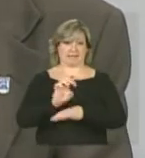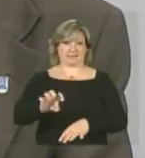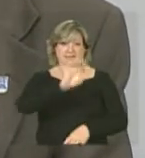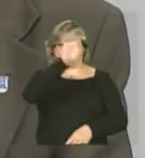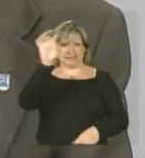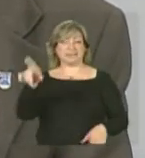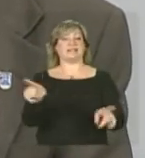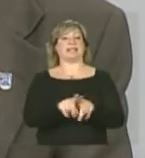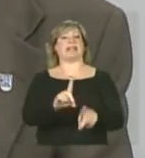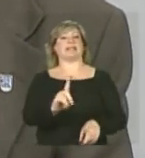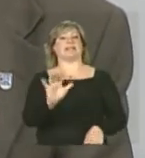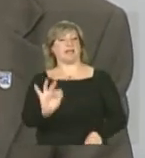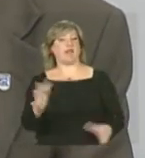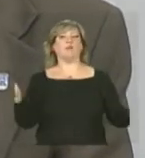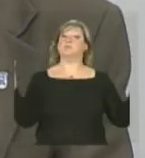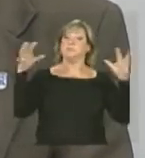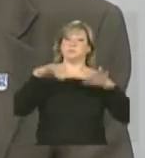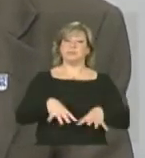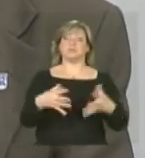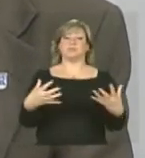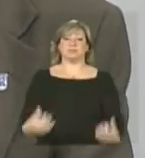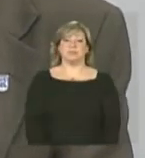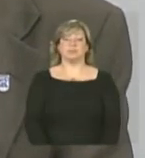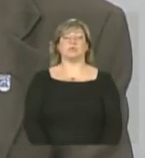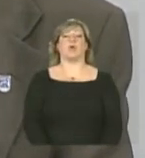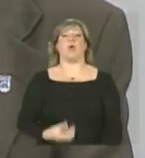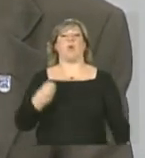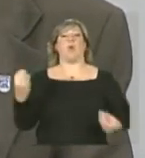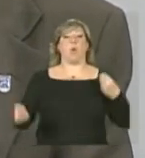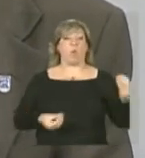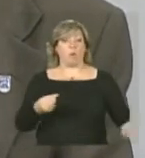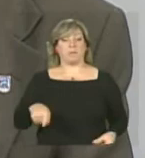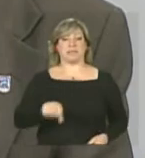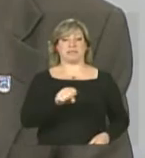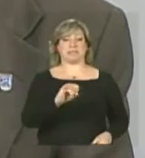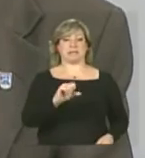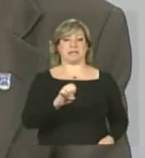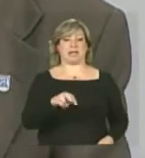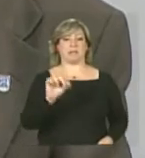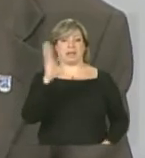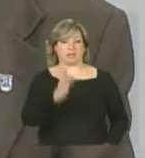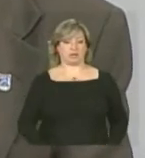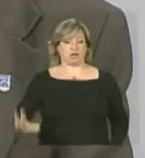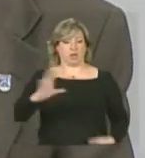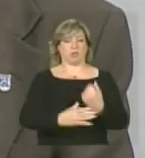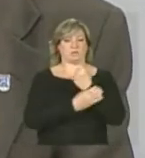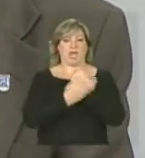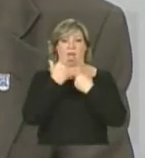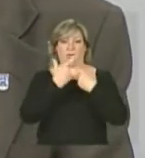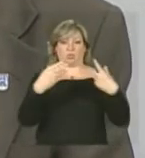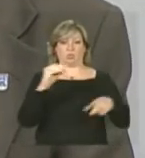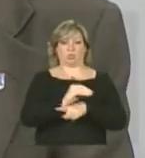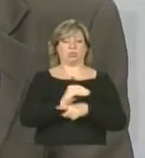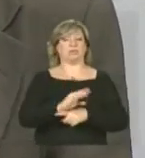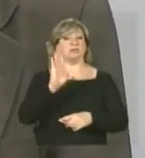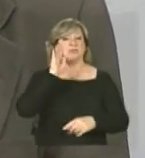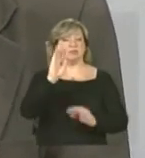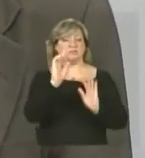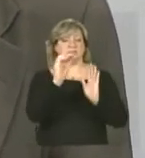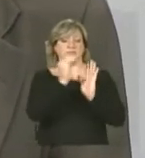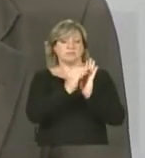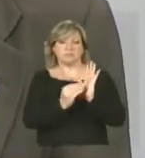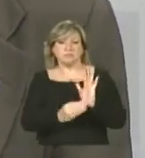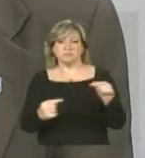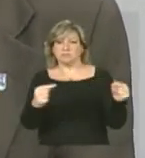Distrito Federal ao Sistema Nacional de Segurança Alimentar Nacional, desde que tenham preenchido os requisitos mínimos para